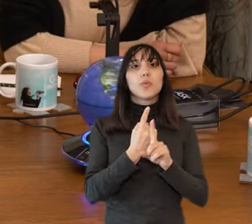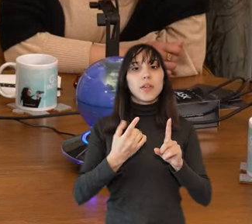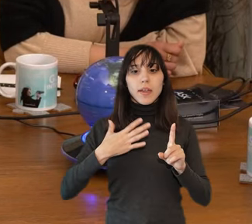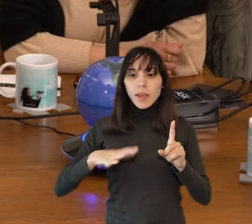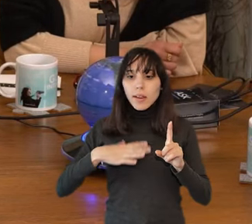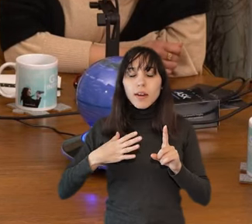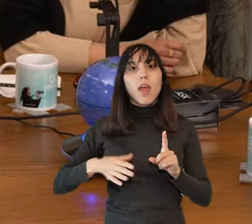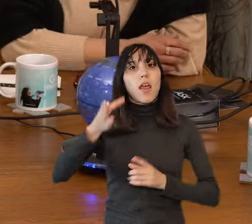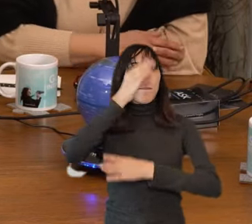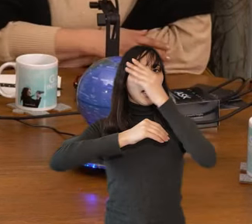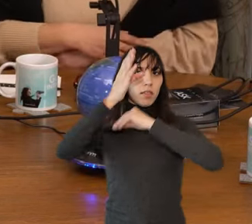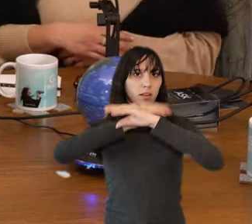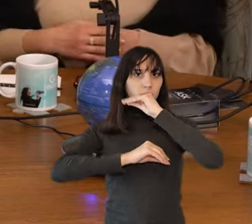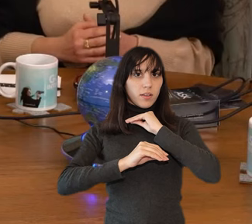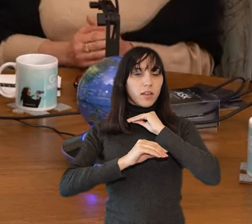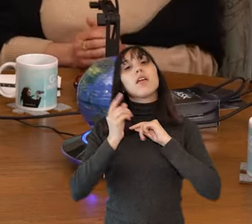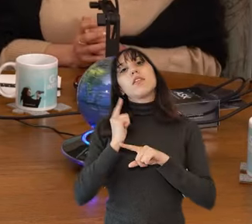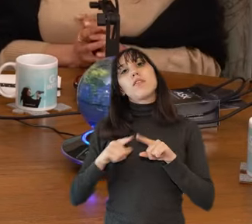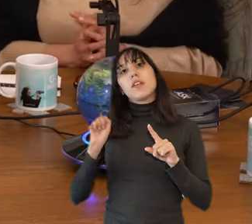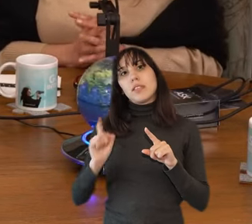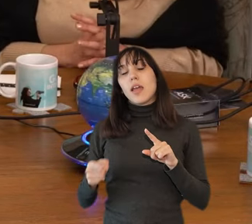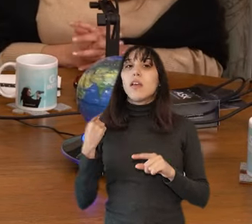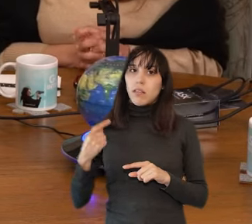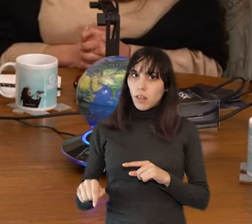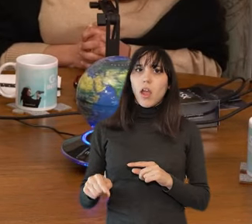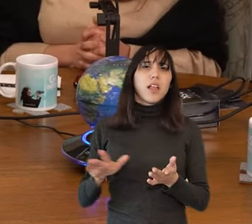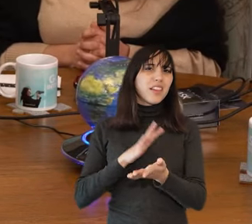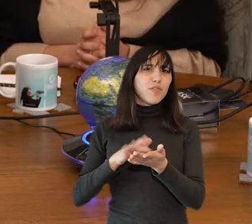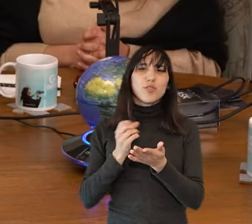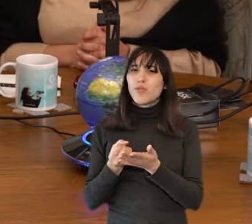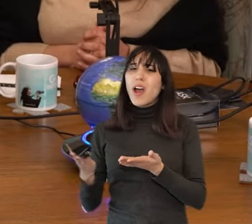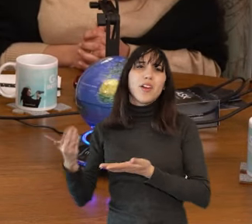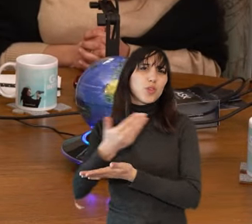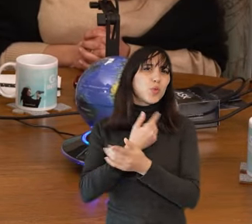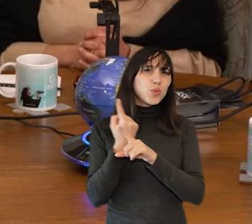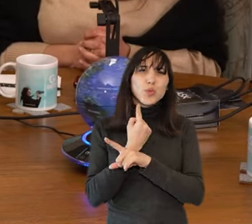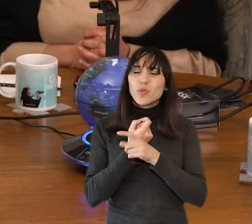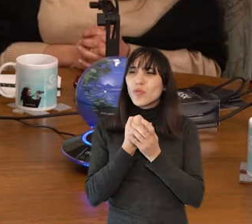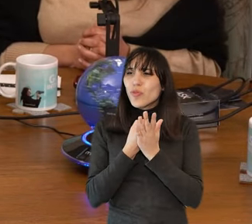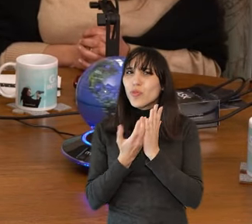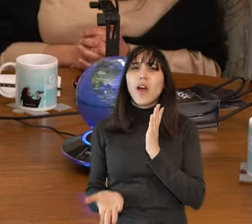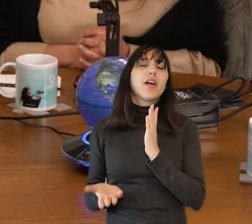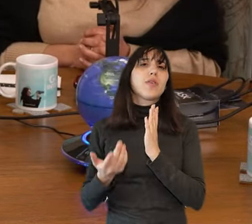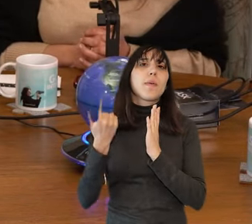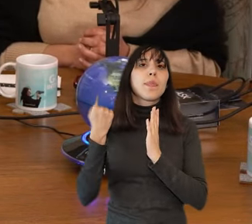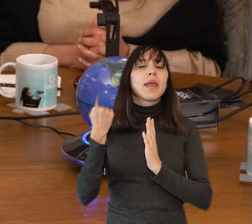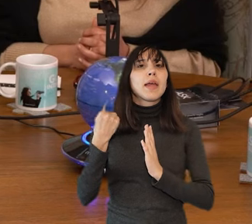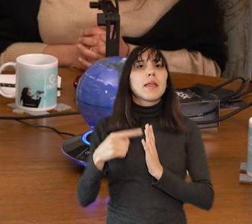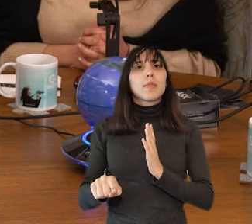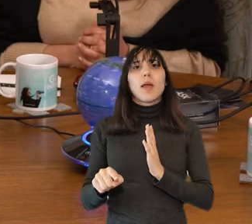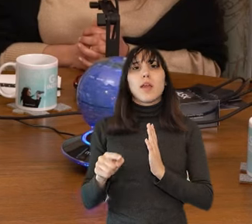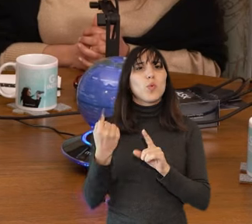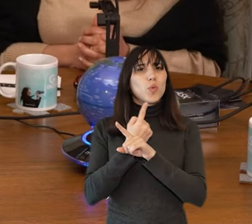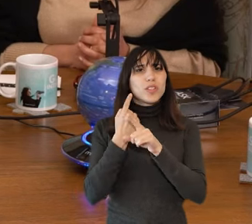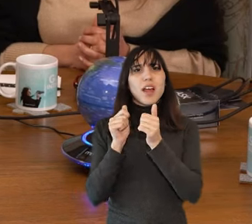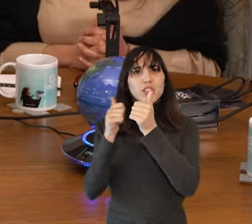vontade de aprender a diferença é que muitas vezes e nós temos imensos manuais imensos recursos e eh temos imensos eh Recursos